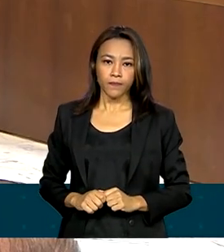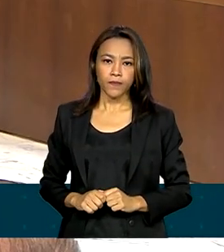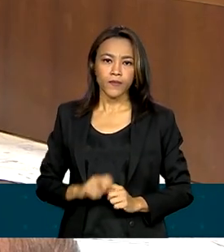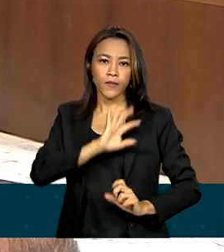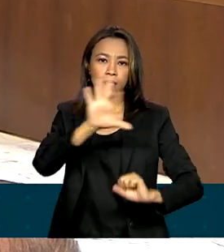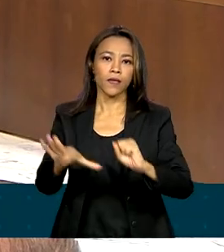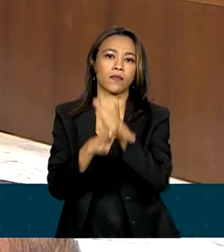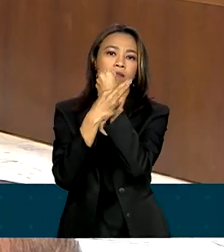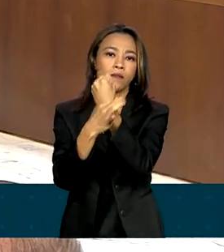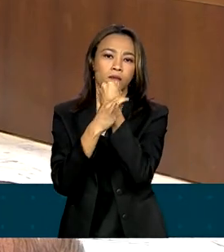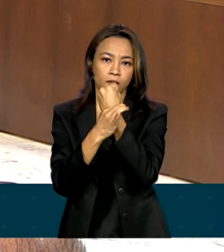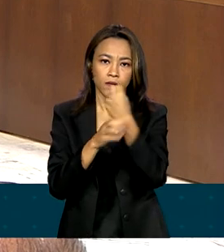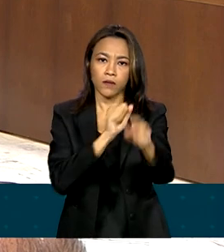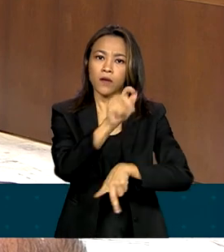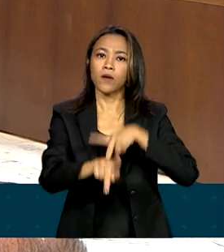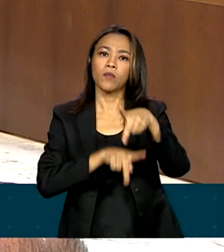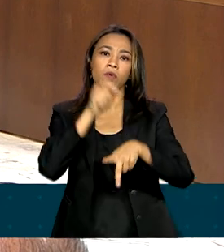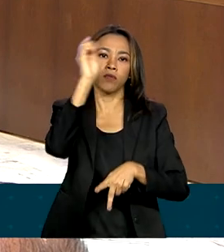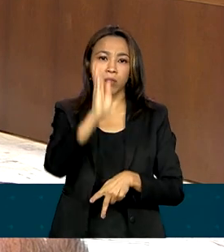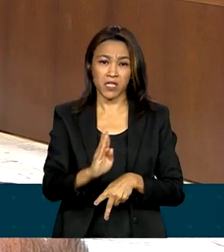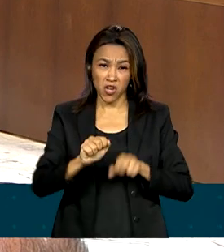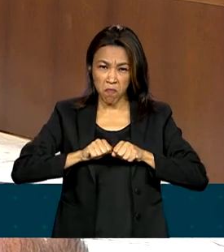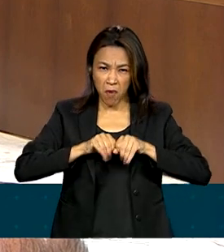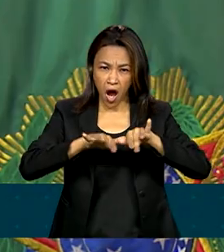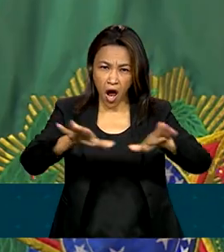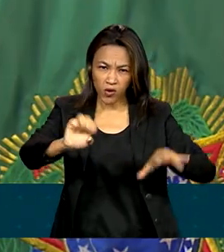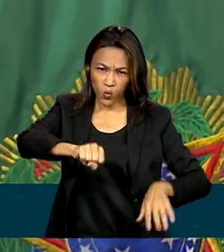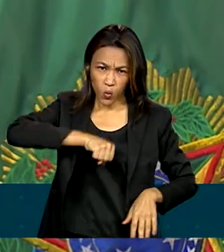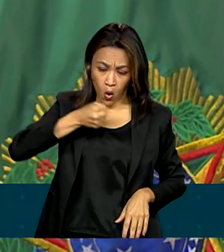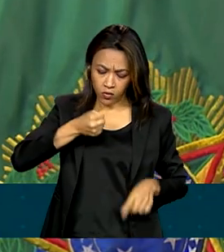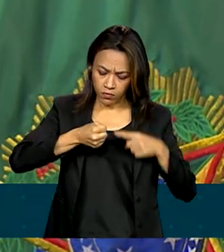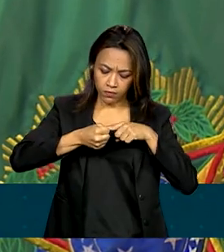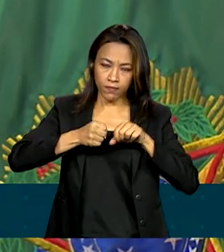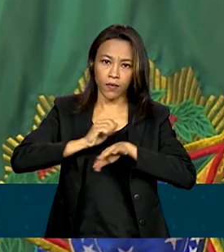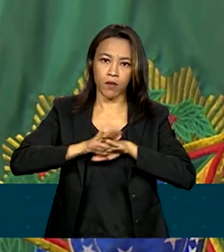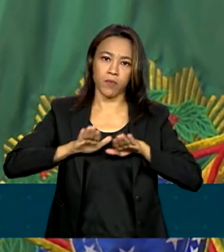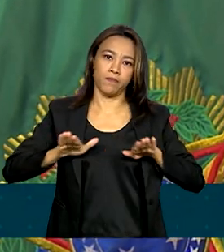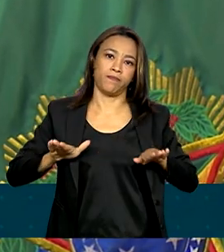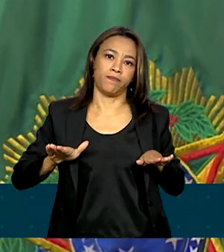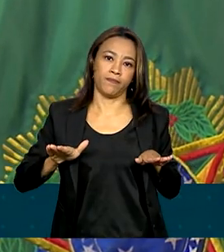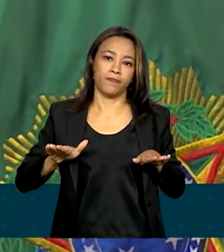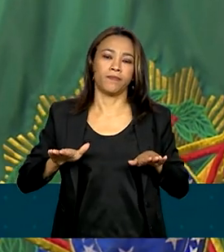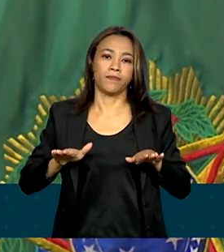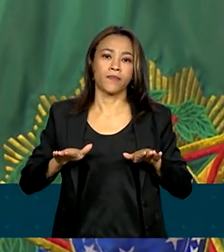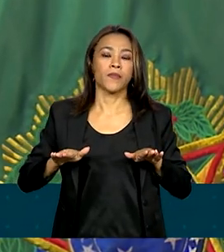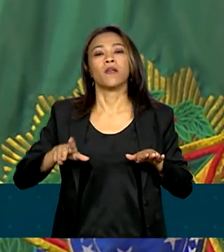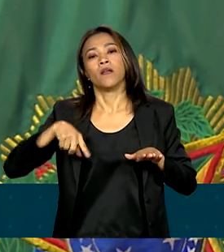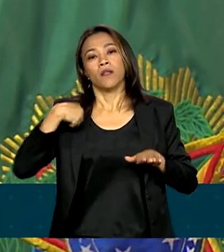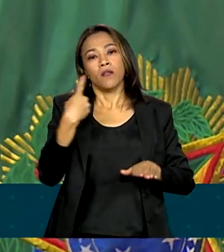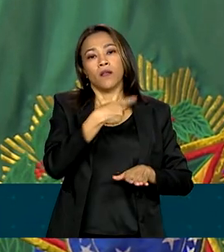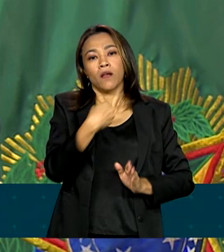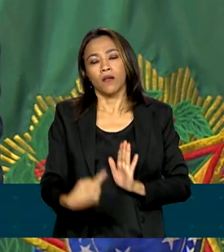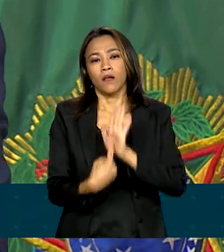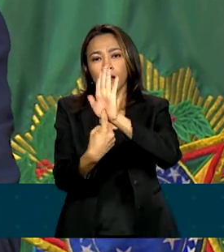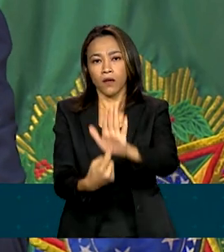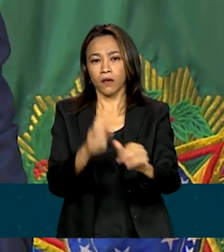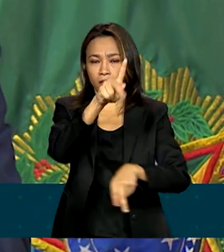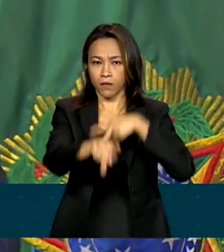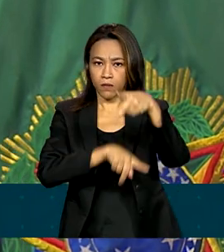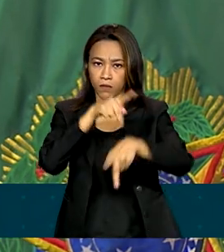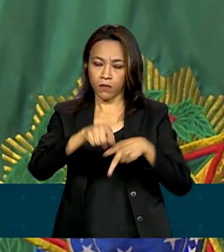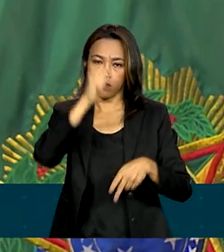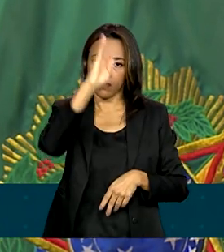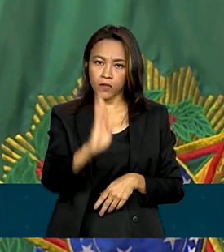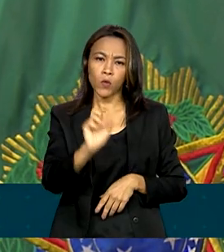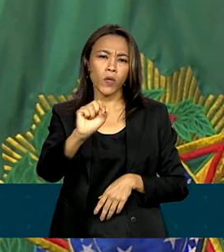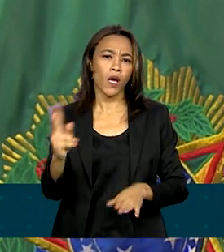garantir ao povo brasileiro que a disseminação do ódio acabou. Nós precisamos mostrar ao povo brasileiro que o que